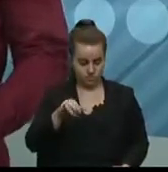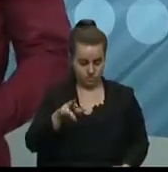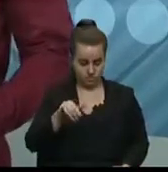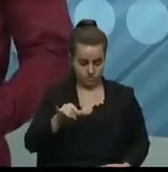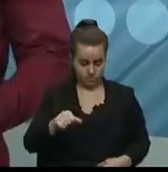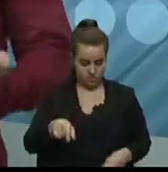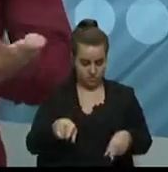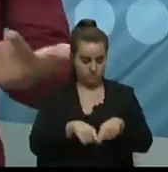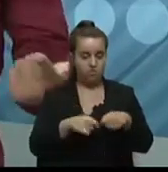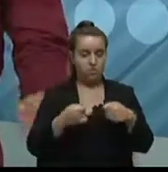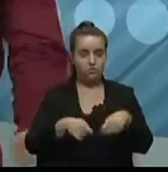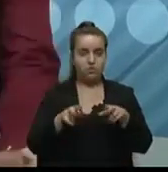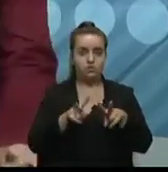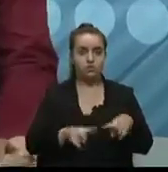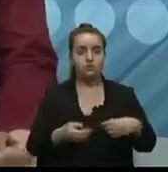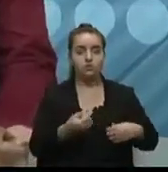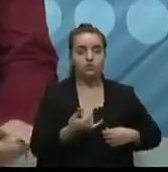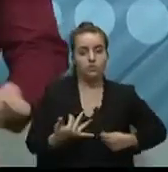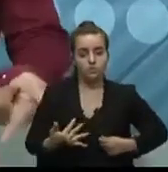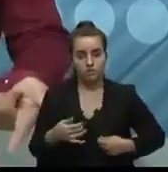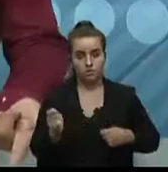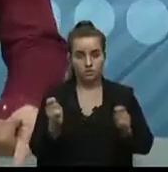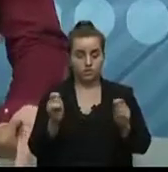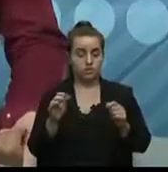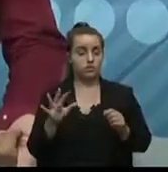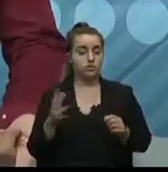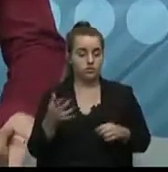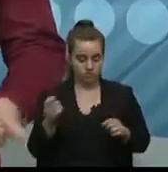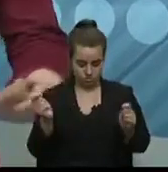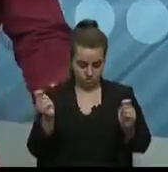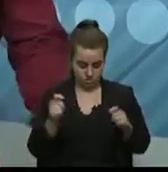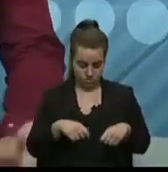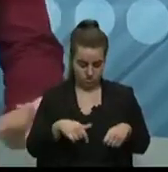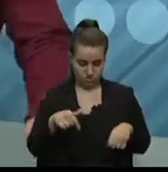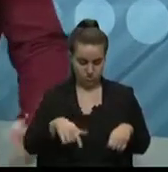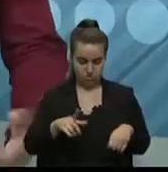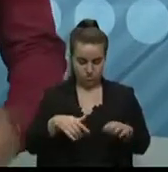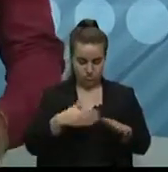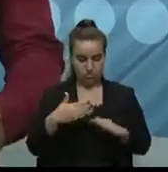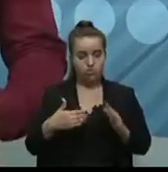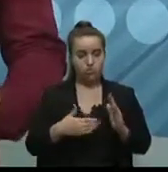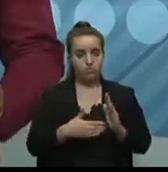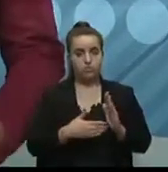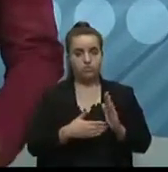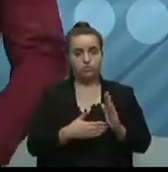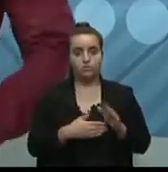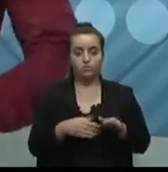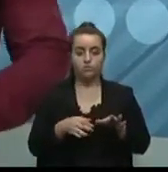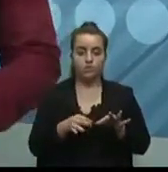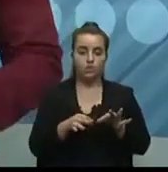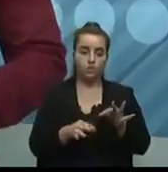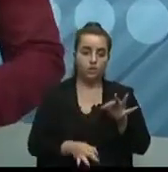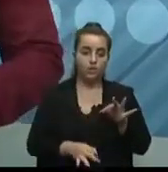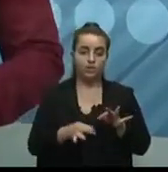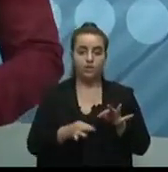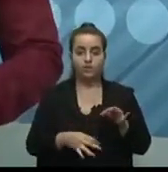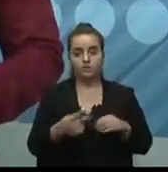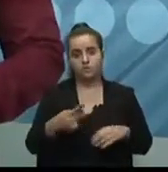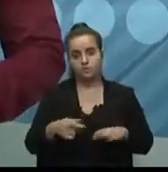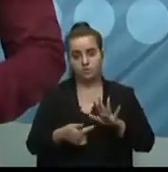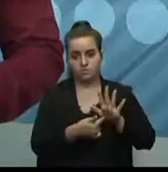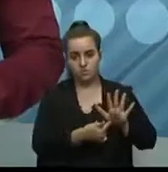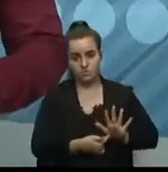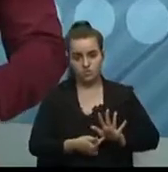eu preciso determinar o número de casos possíveis. Aí, o número de casos possíveis é o total, é o tamanho da sua